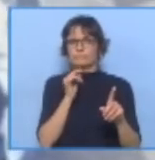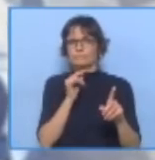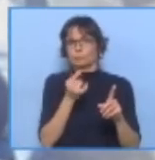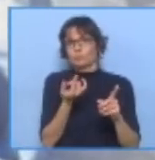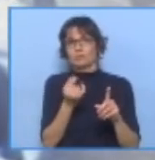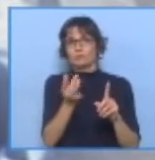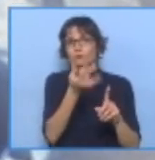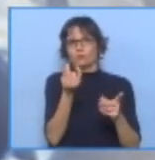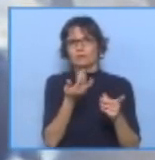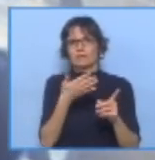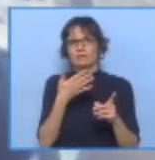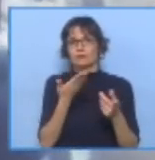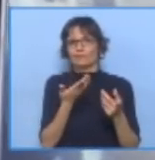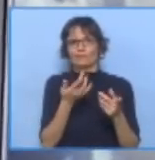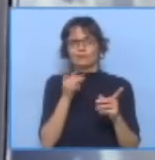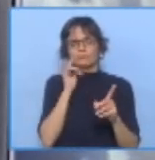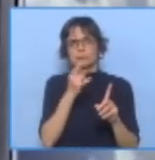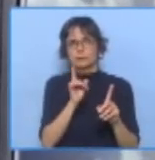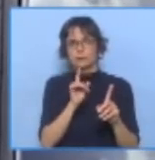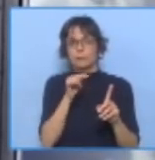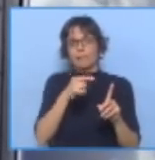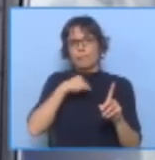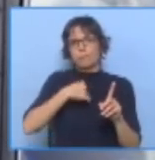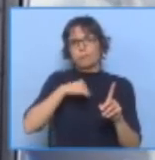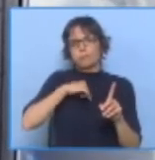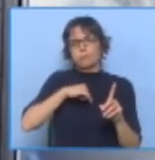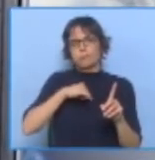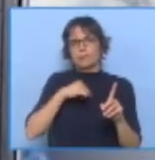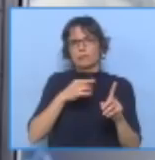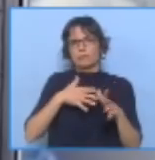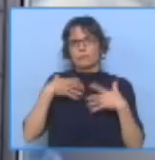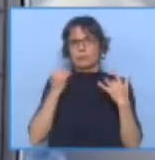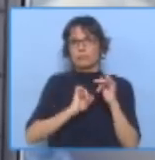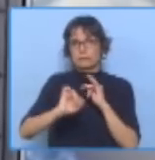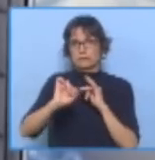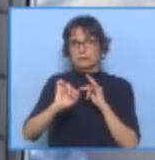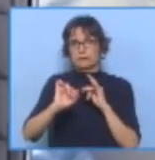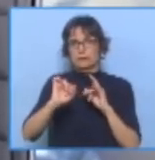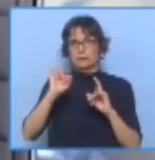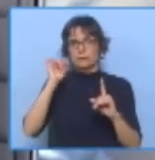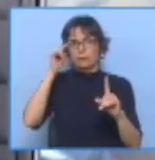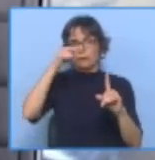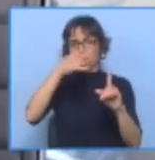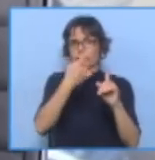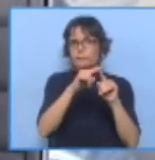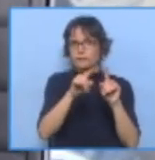efêmero. Portanto, havia dentro da espiritualidade de Francisco, para Francisco, um outro